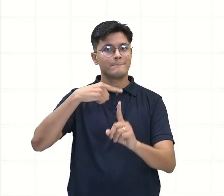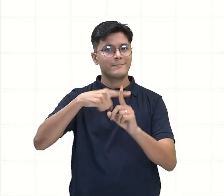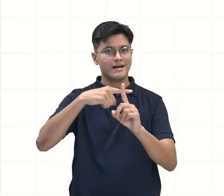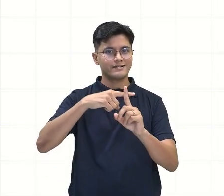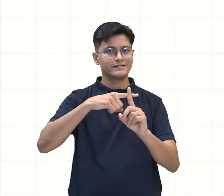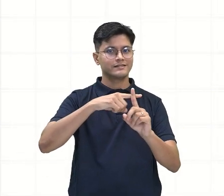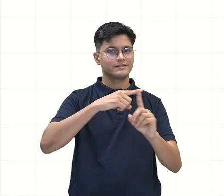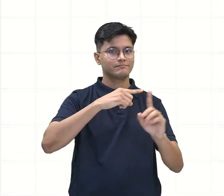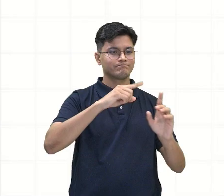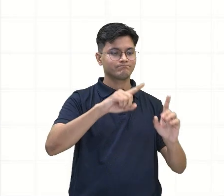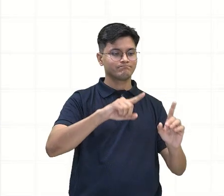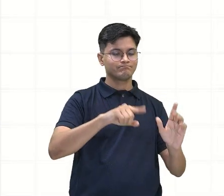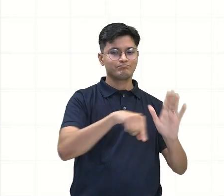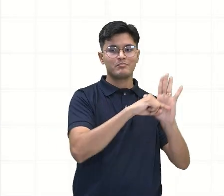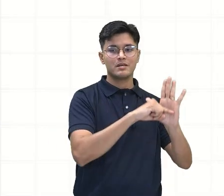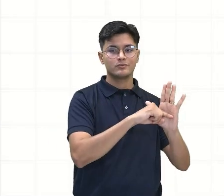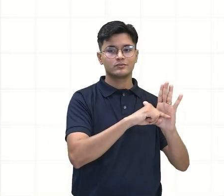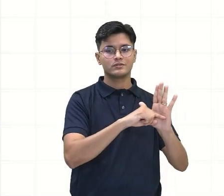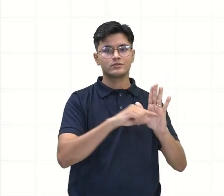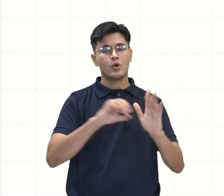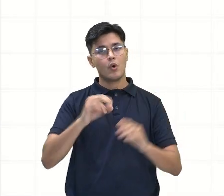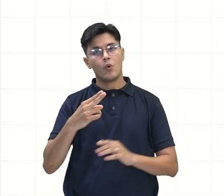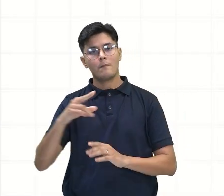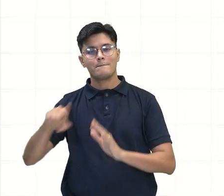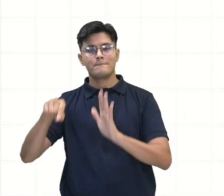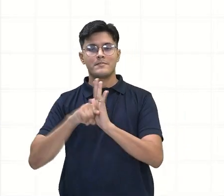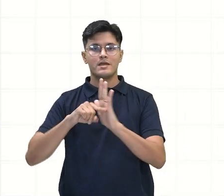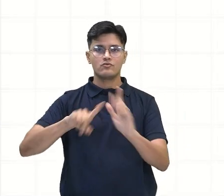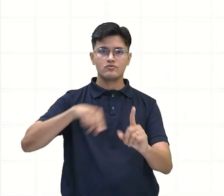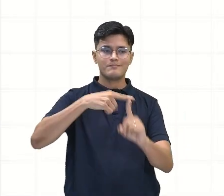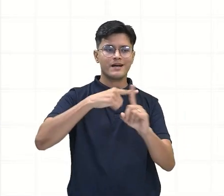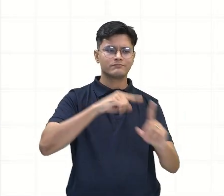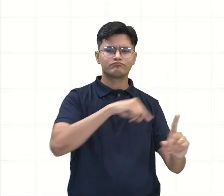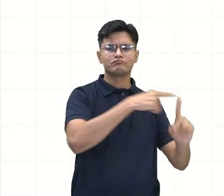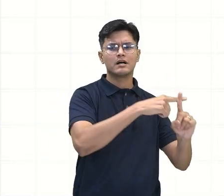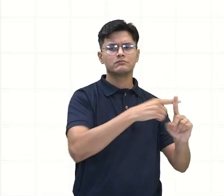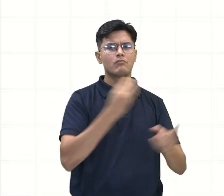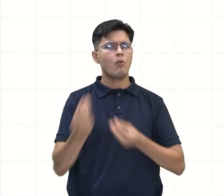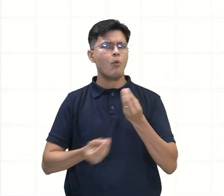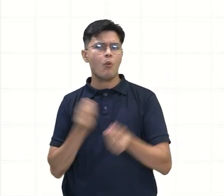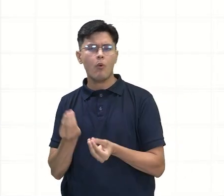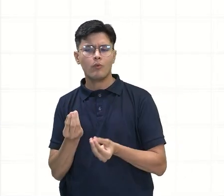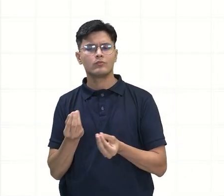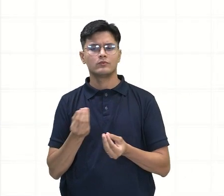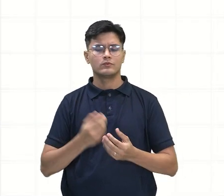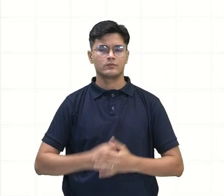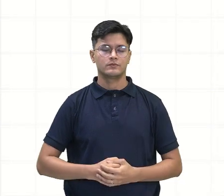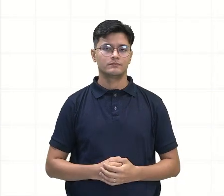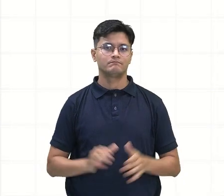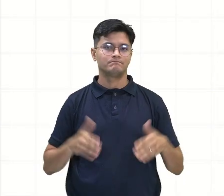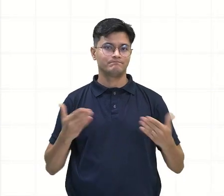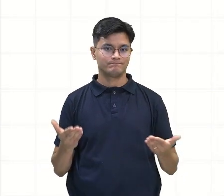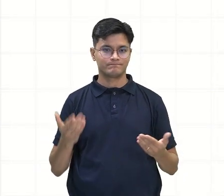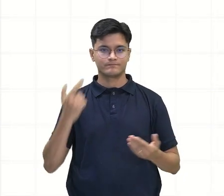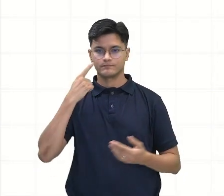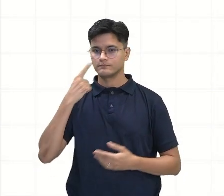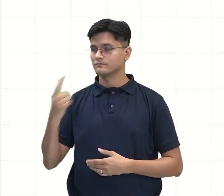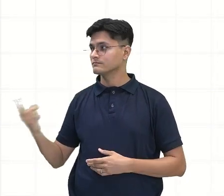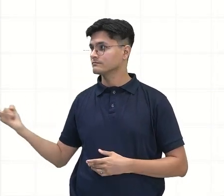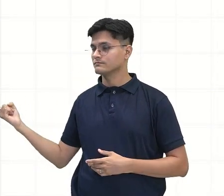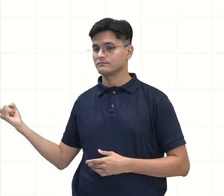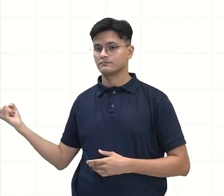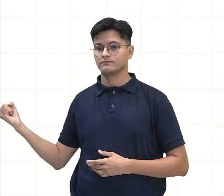certo? Professor, e quando que eu sei que é soma ou multiplicação ou divisão? Eu vou voltar aqui para